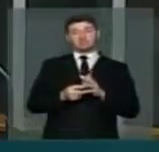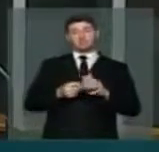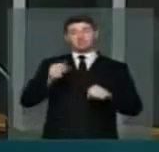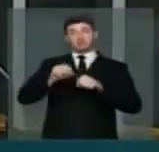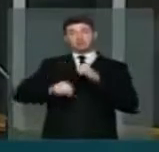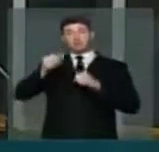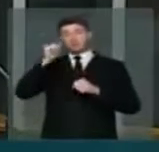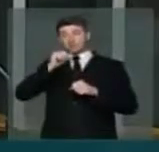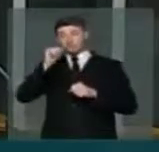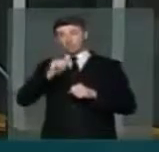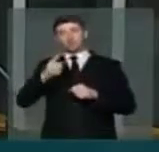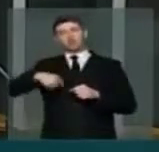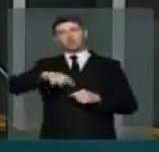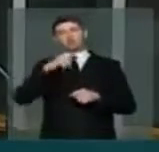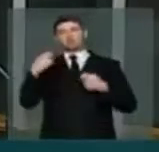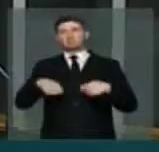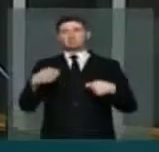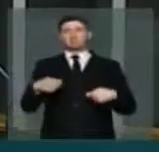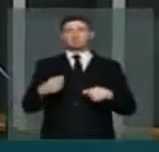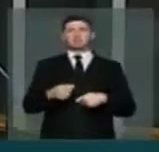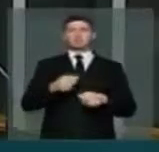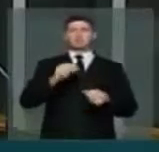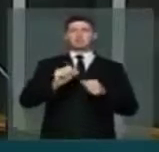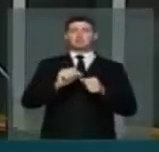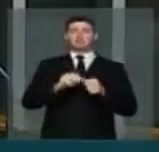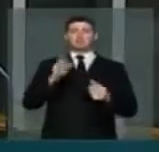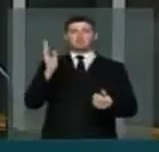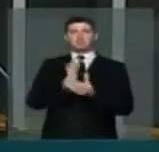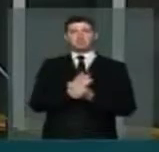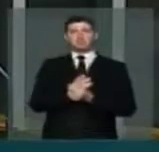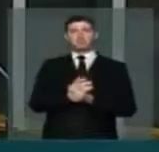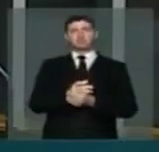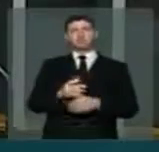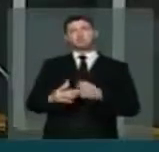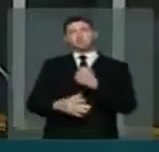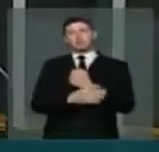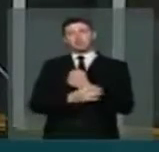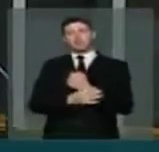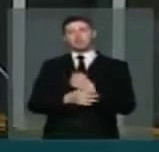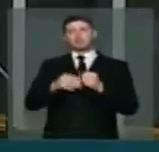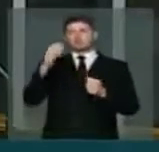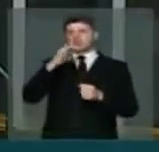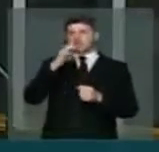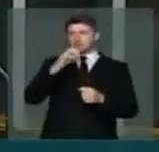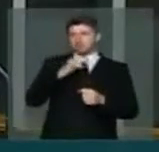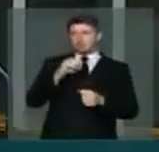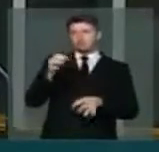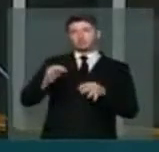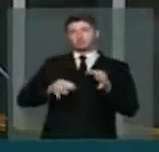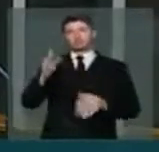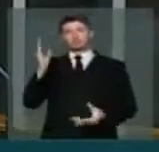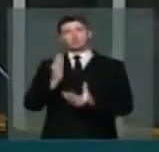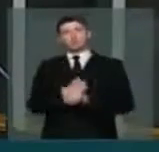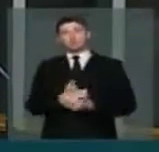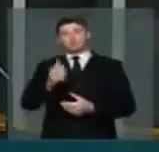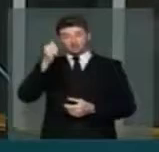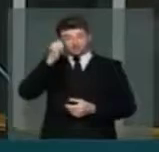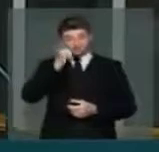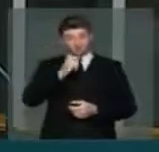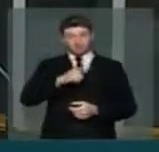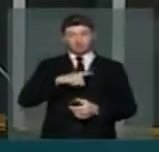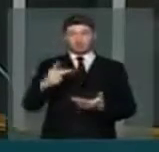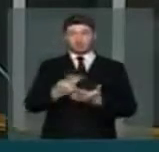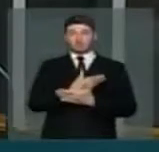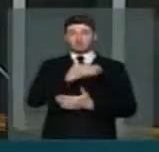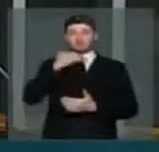feminicídio, de que nós tomamos medidas processuais para assegurar e agilizar o julgamento das mulheres que